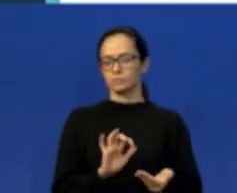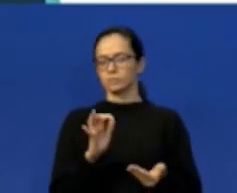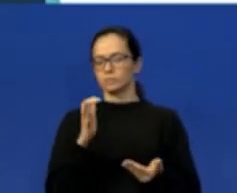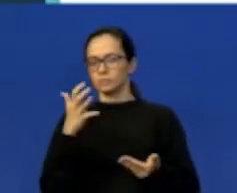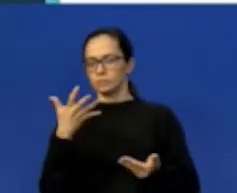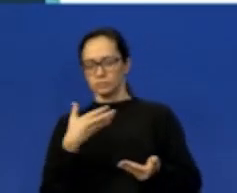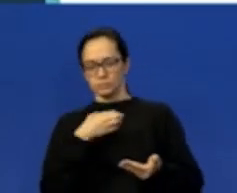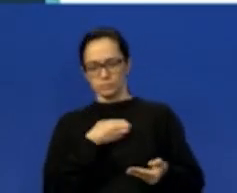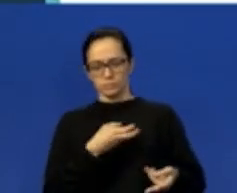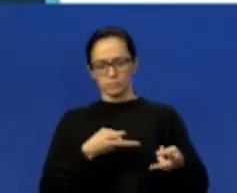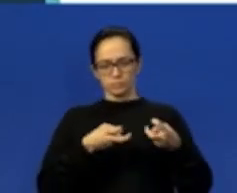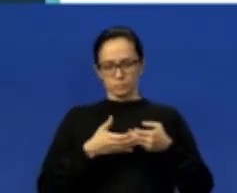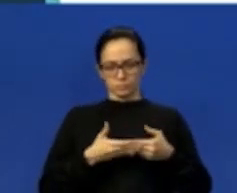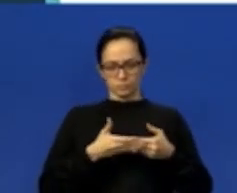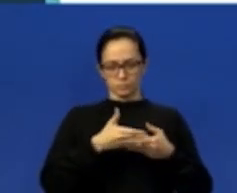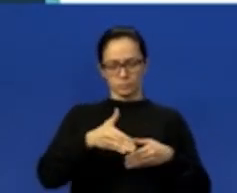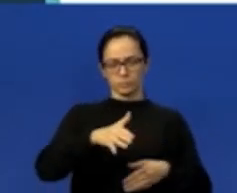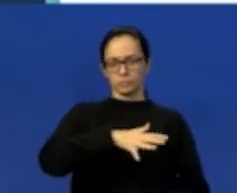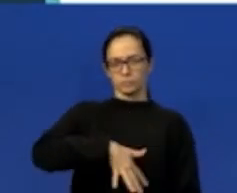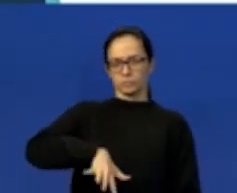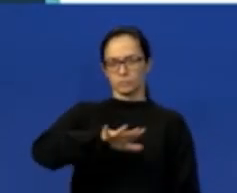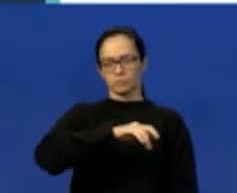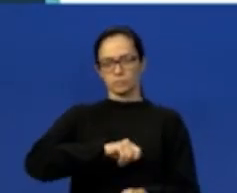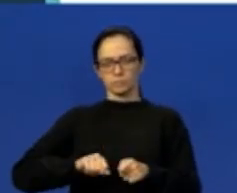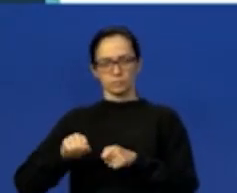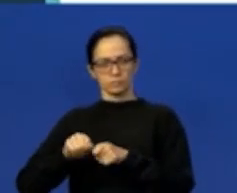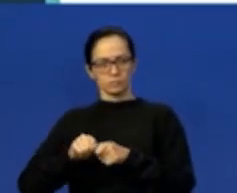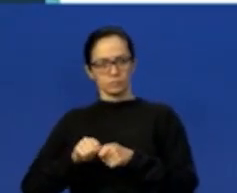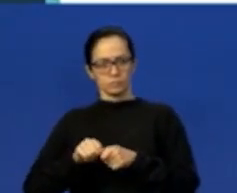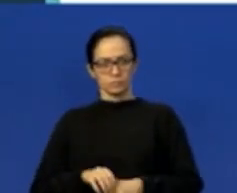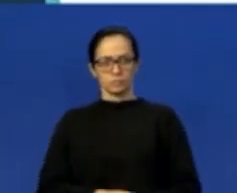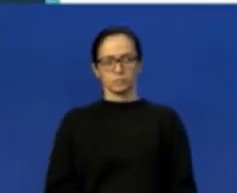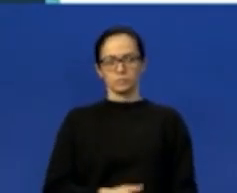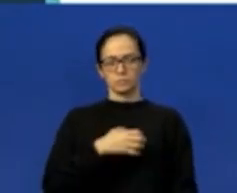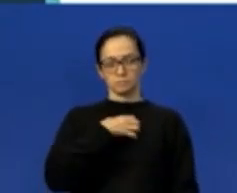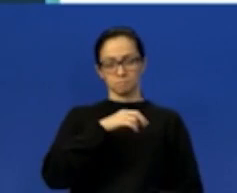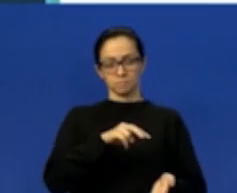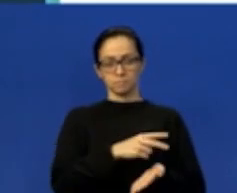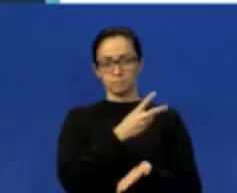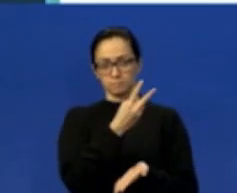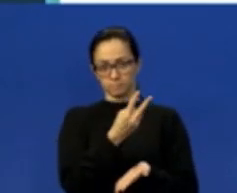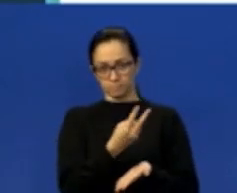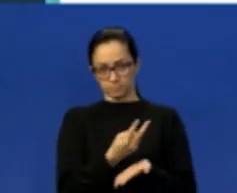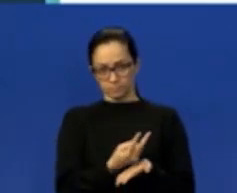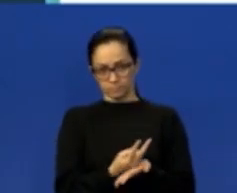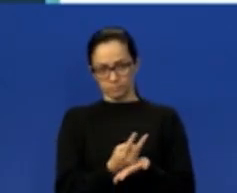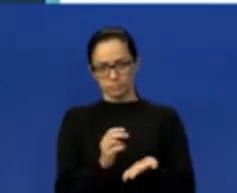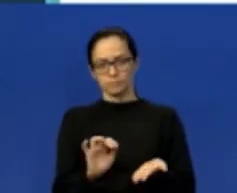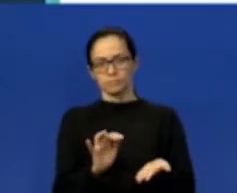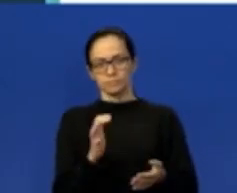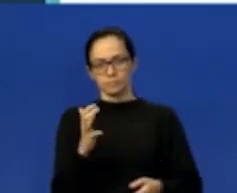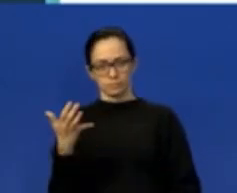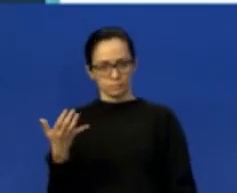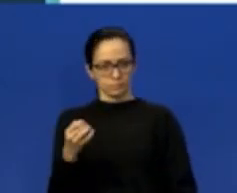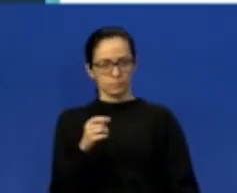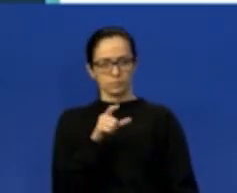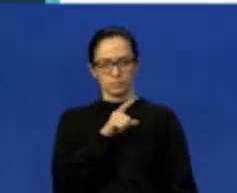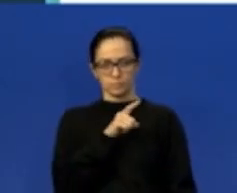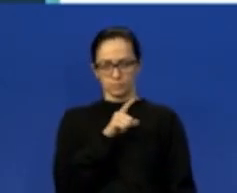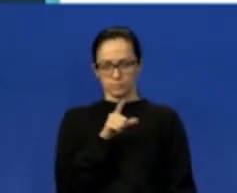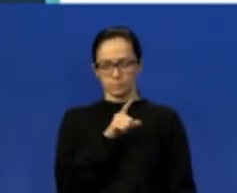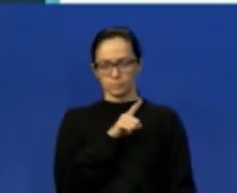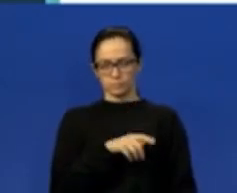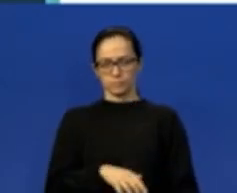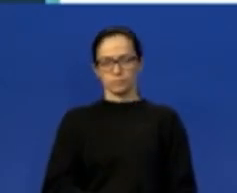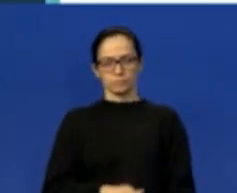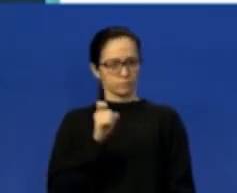nos componentes das tarefas humanas? Pode acarretar a queda, que é extremamente, né,